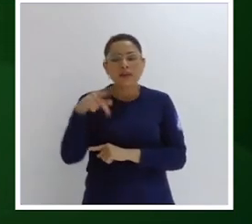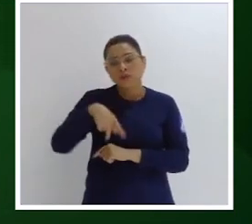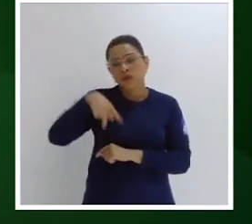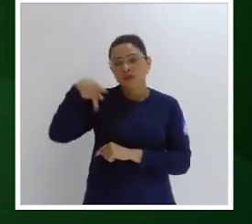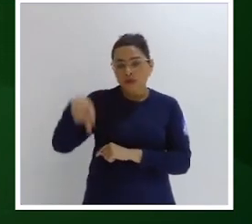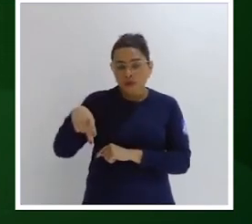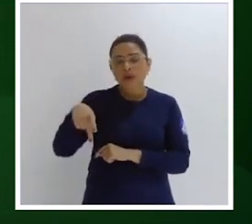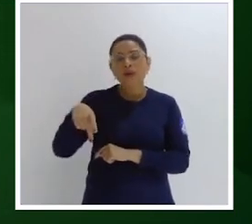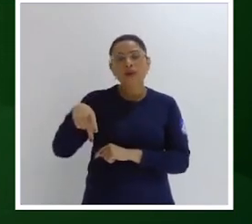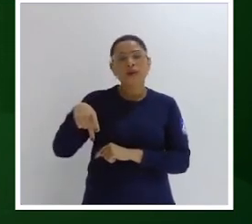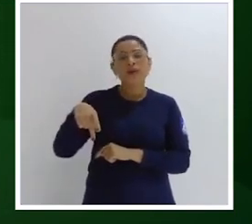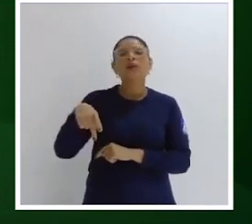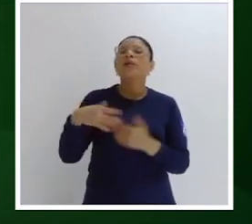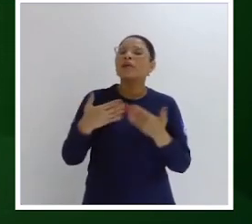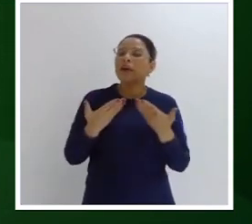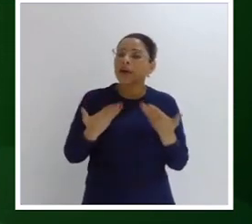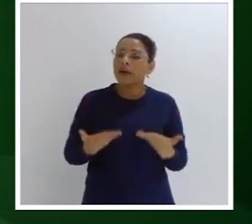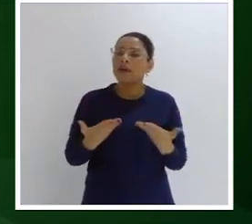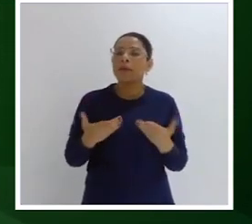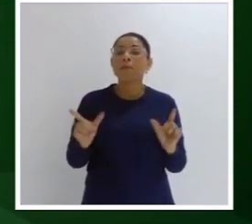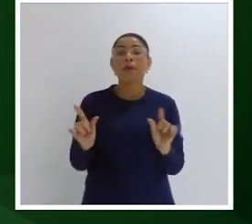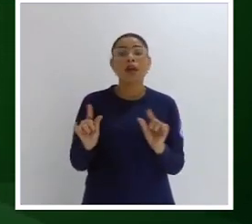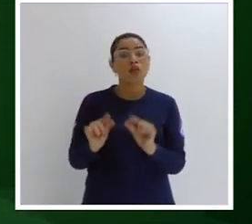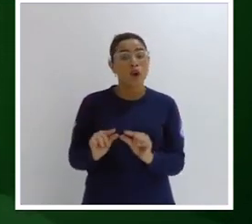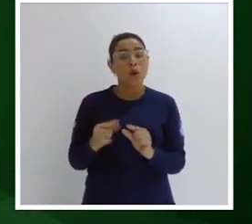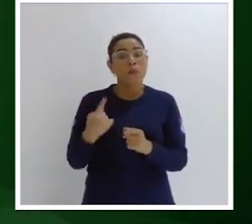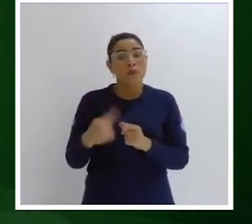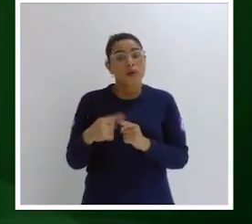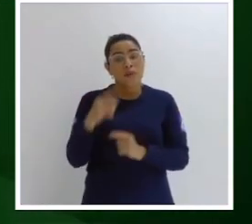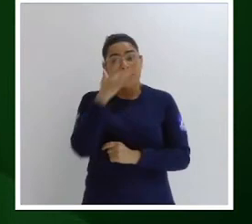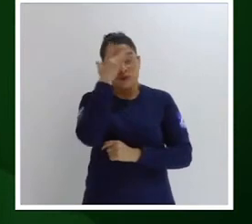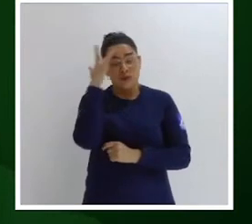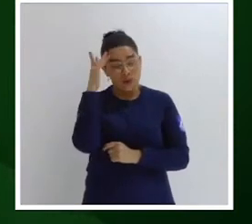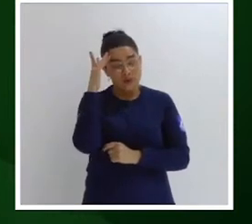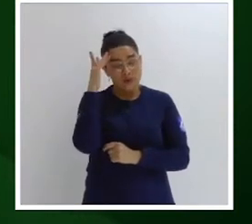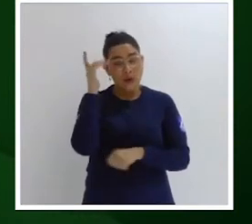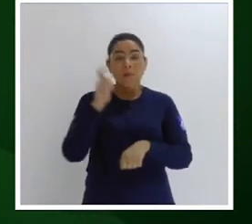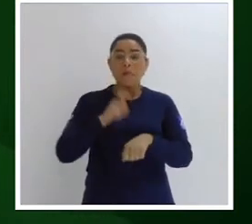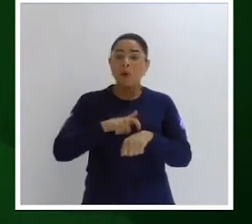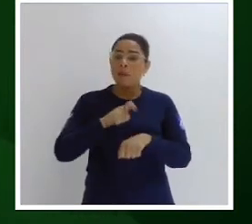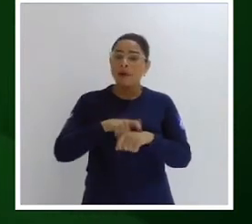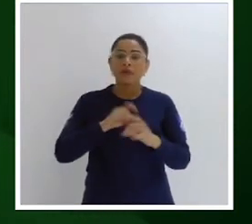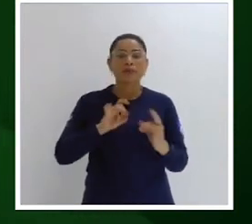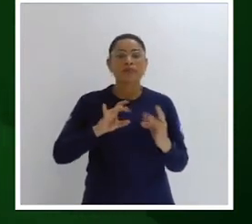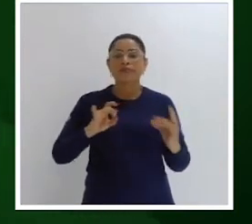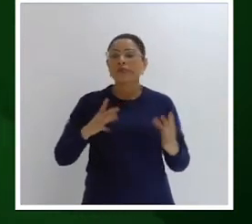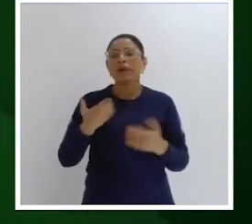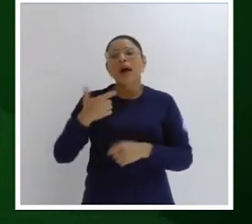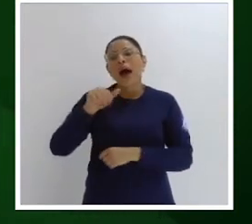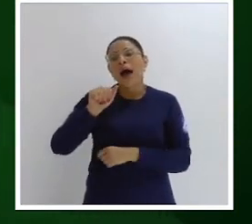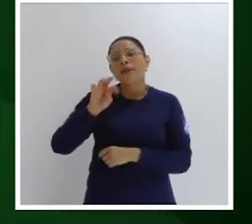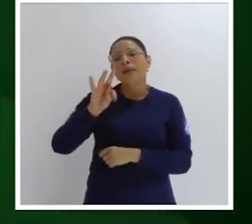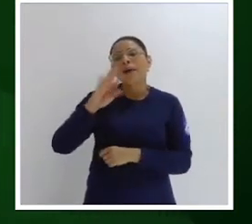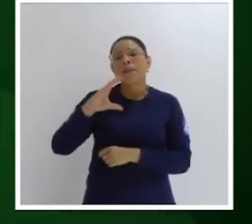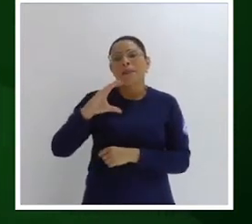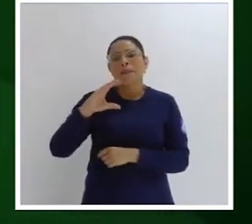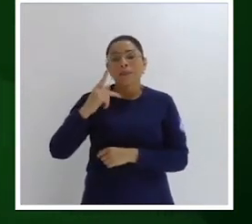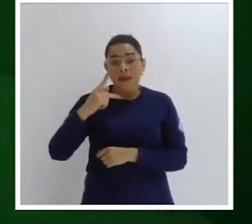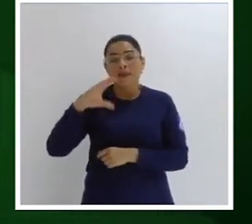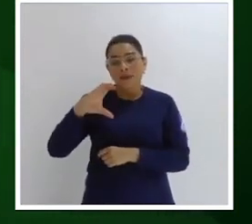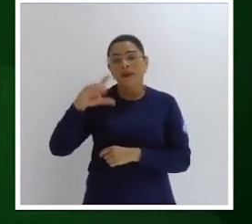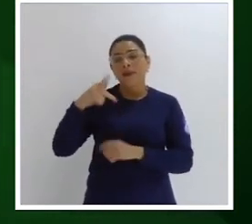de forma assim quando não foi maior o número porque as pessoas assistiam no horário que não era o horário de atpc deles